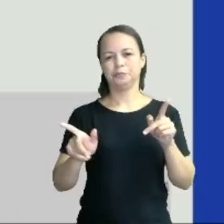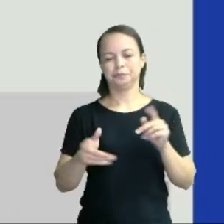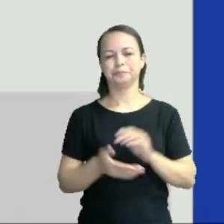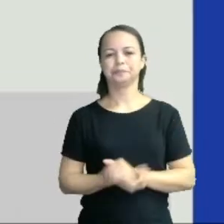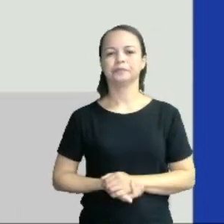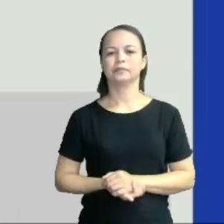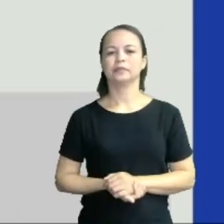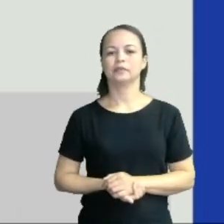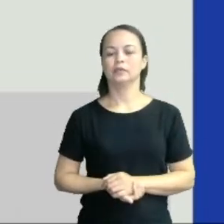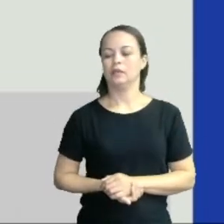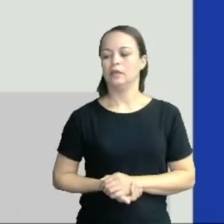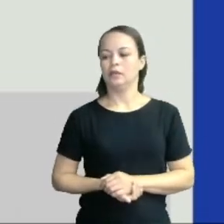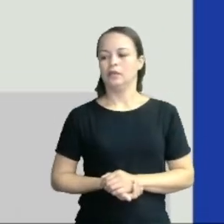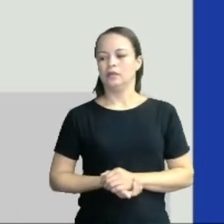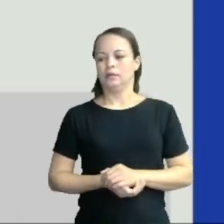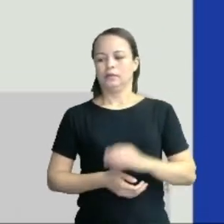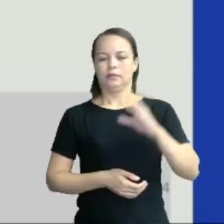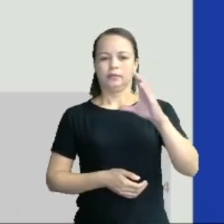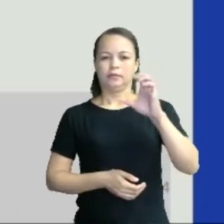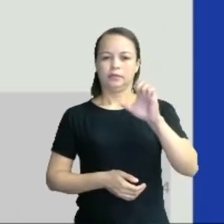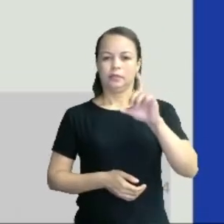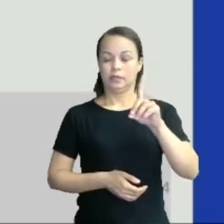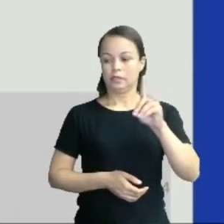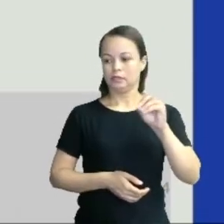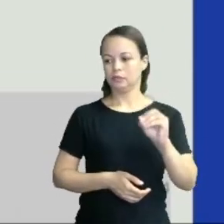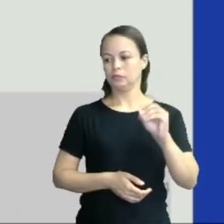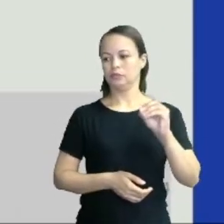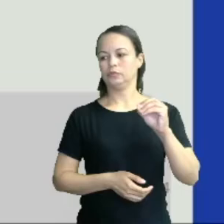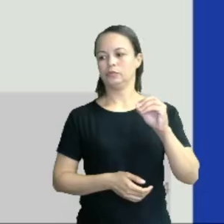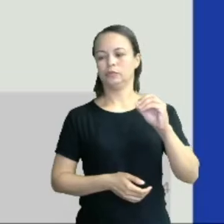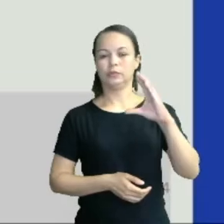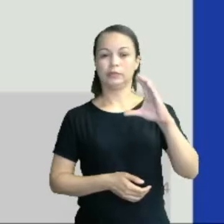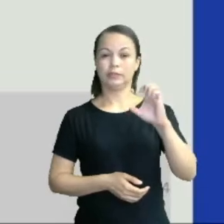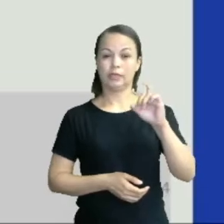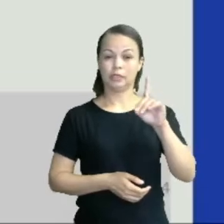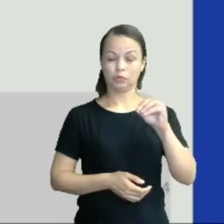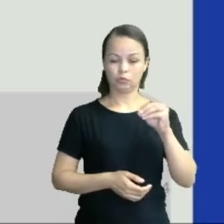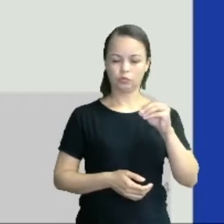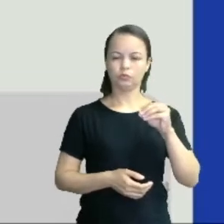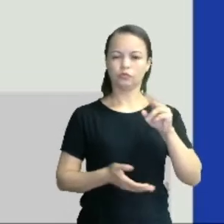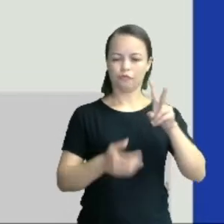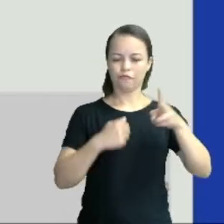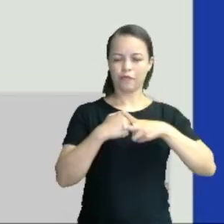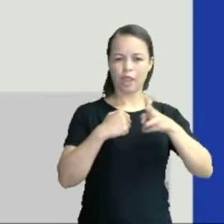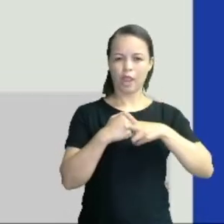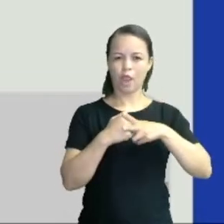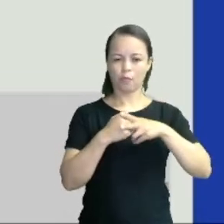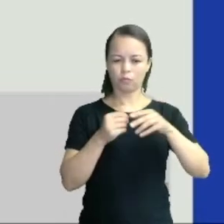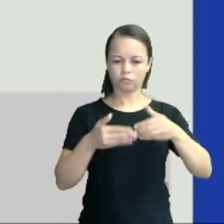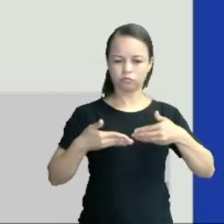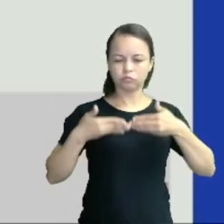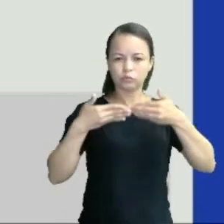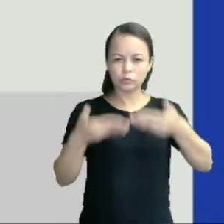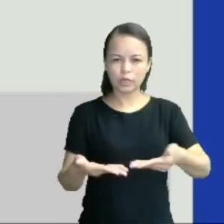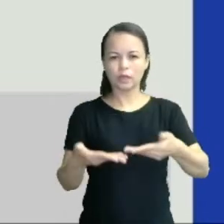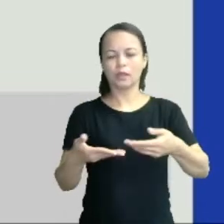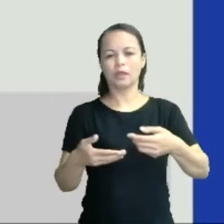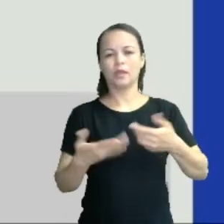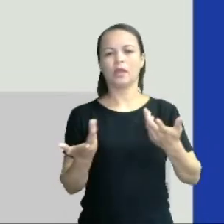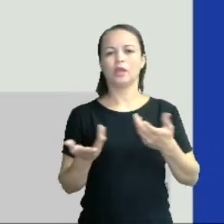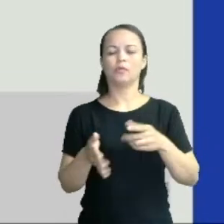diferentes. Cedo e cedo. Uma do verbo ceder, né? O outro quer dizer